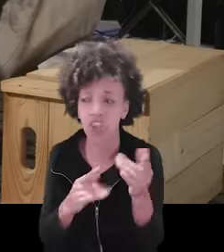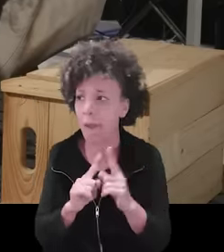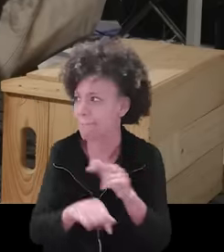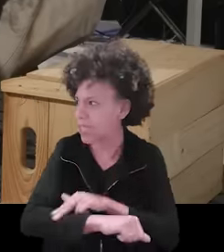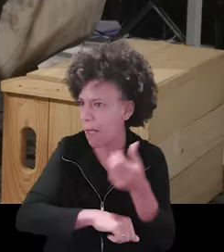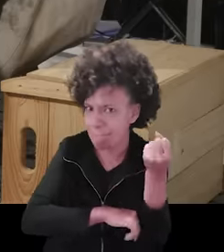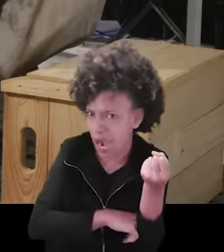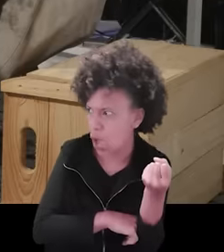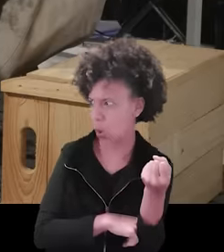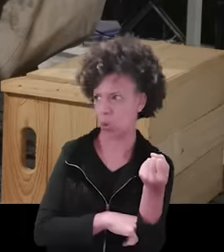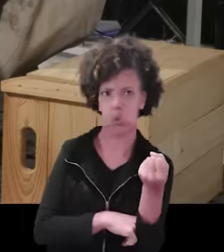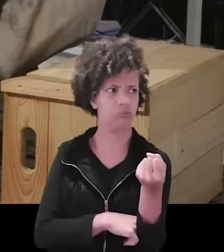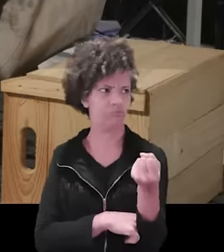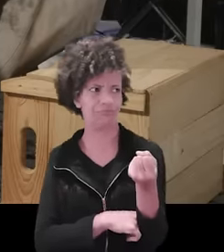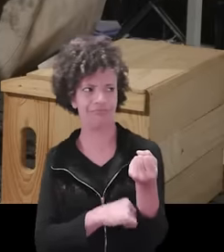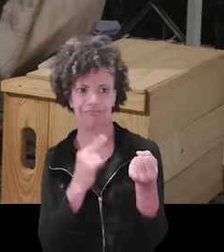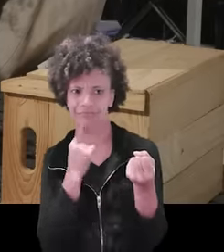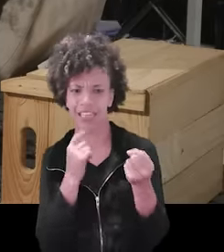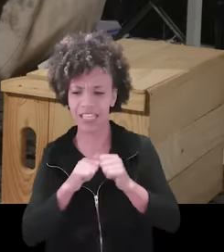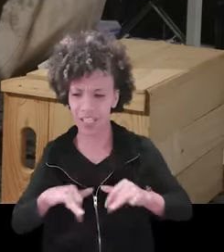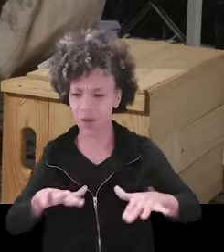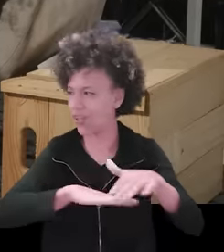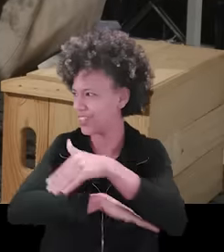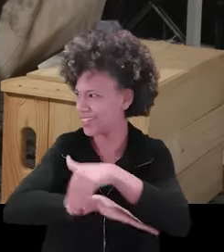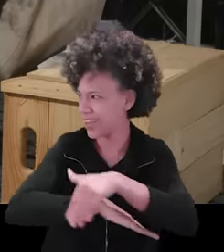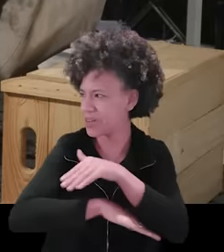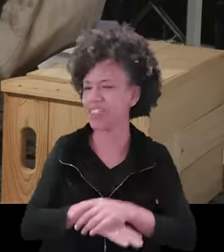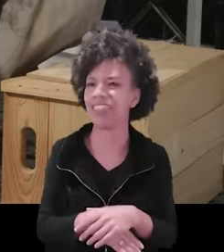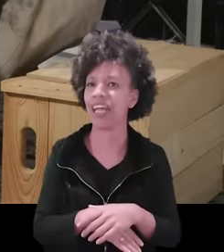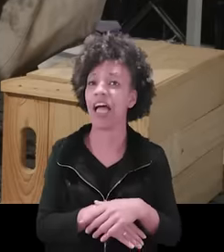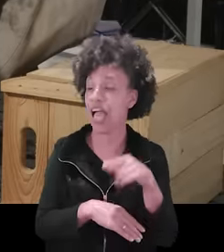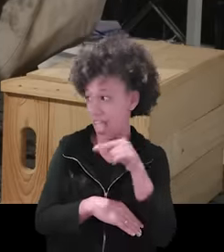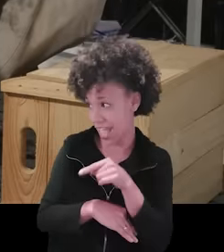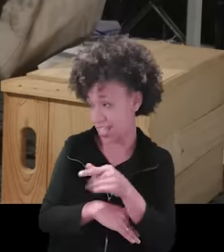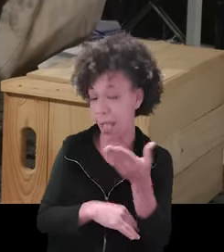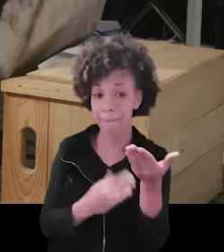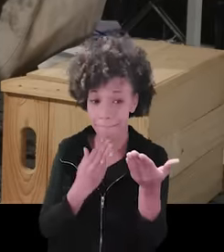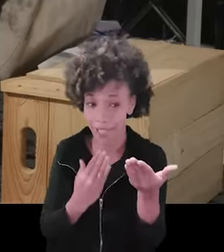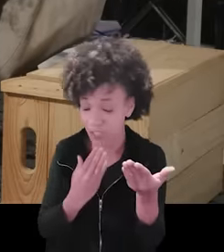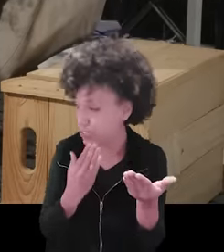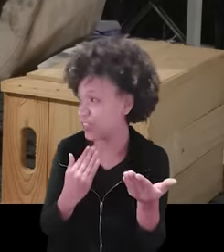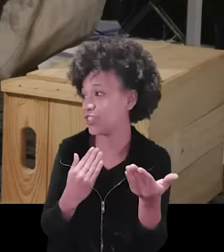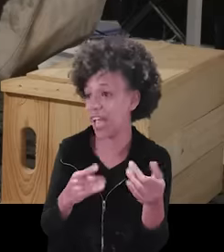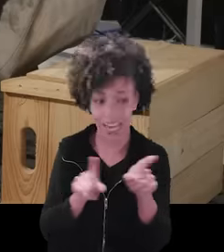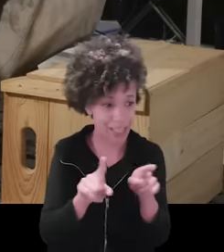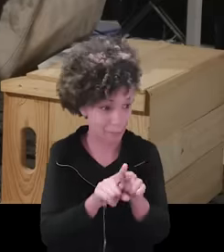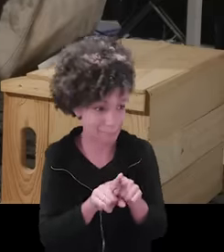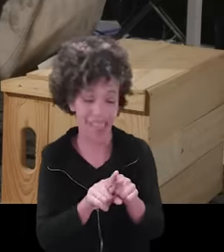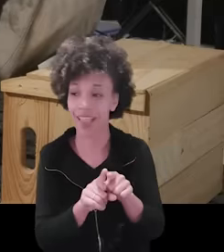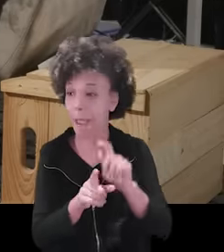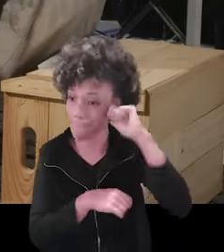estava acostumado agora os brancos que deixar esses caras são colonizando as ruas esses caras que deixaram esses caras mendigos agora são